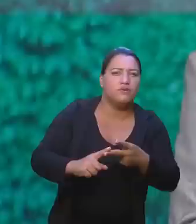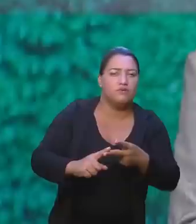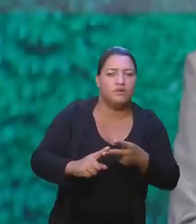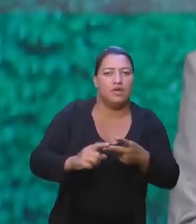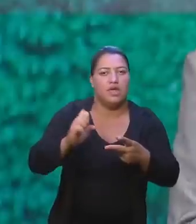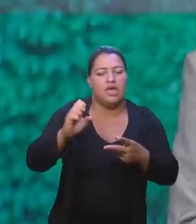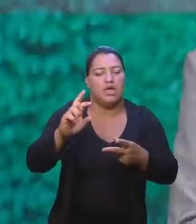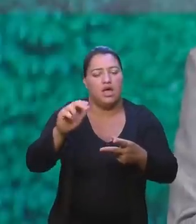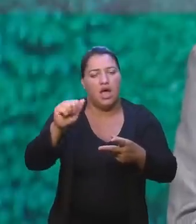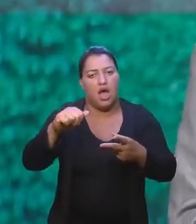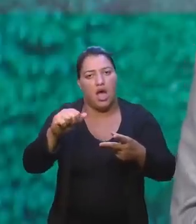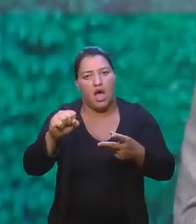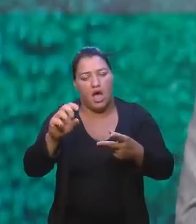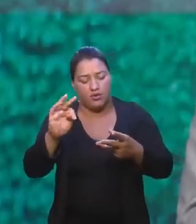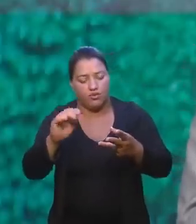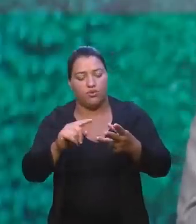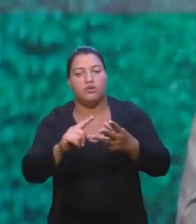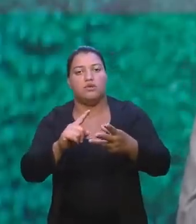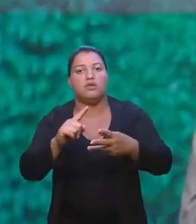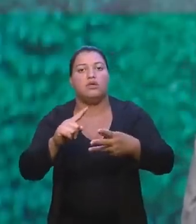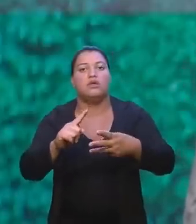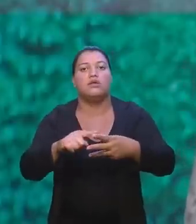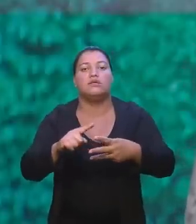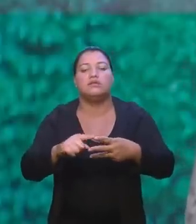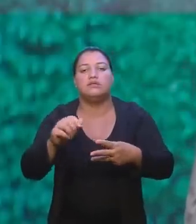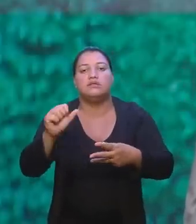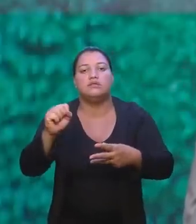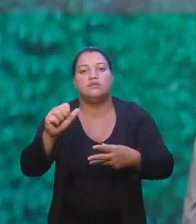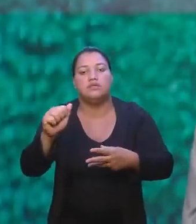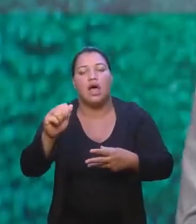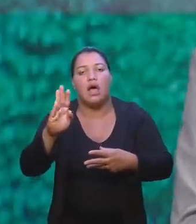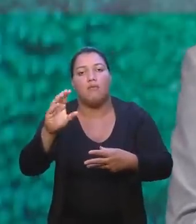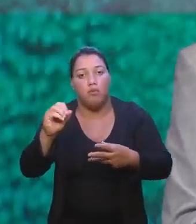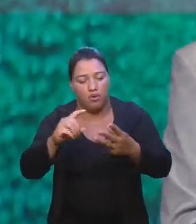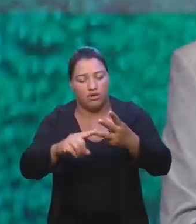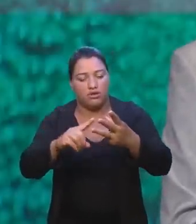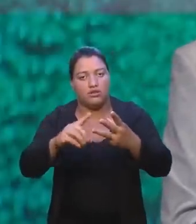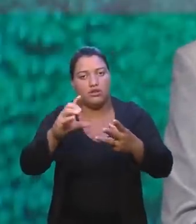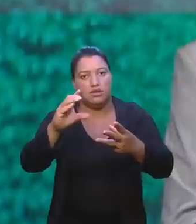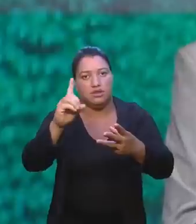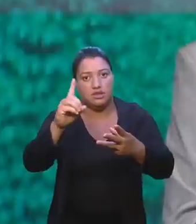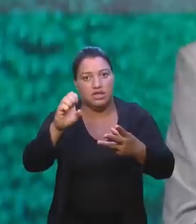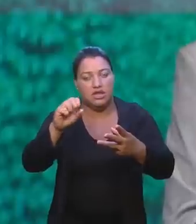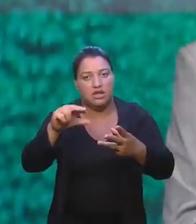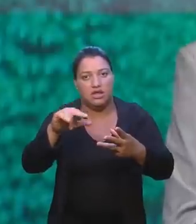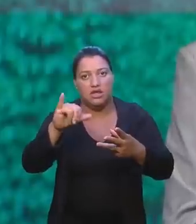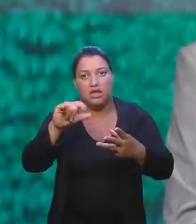Erasto, Sabot e Delian. Os 3 abandonaram Kardec.